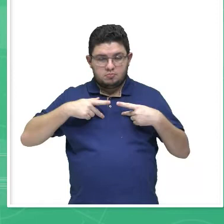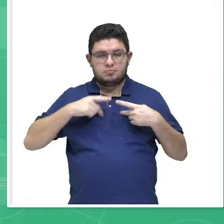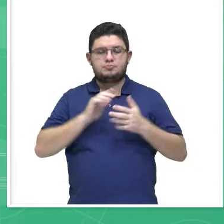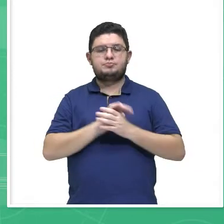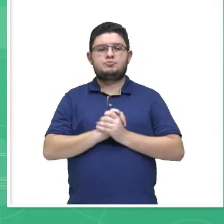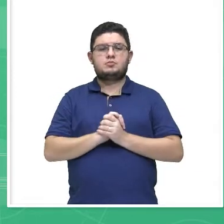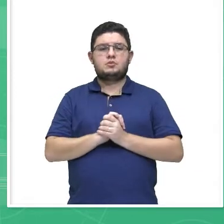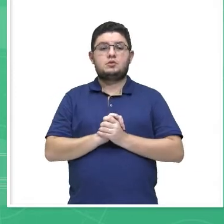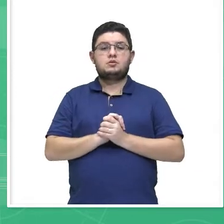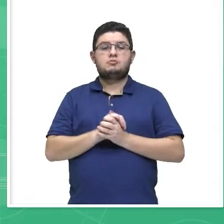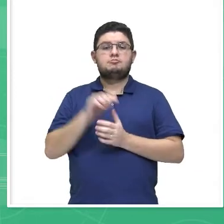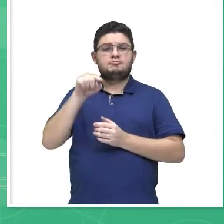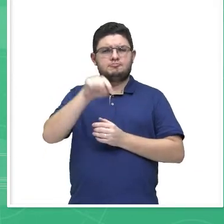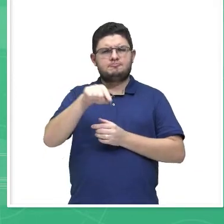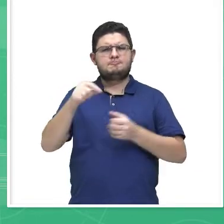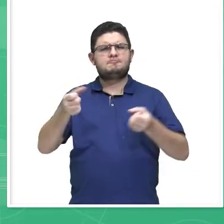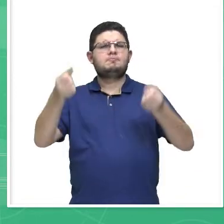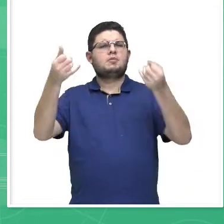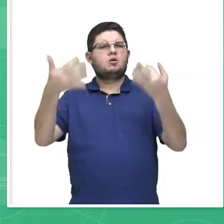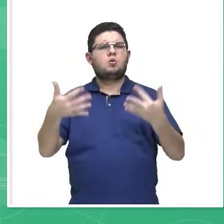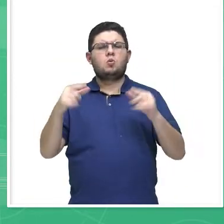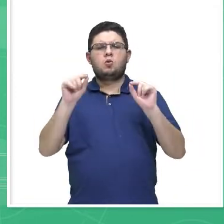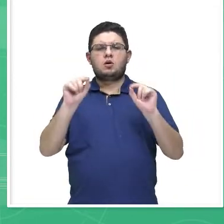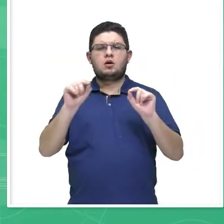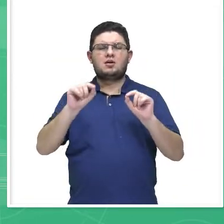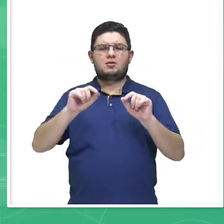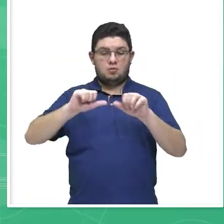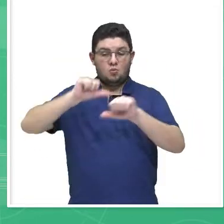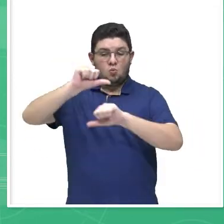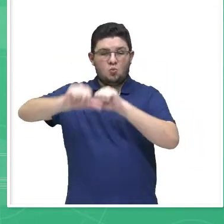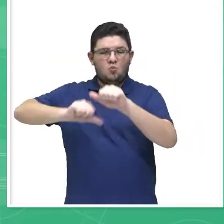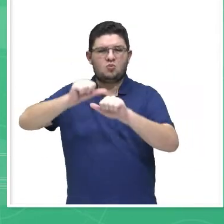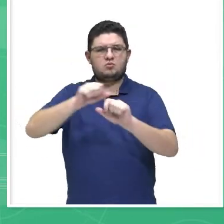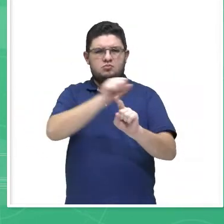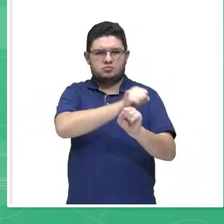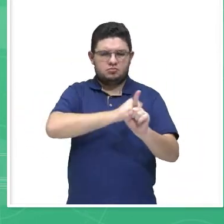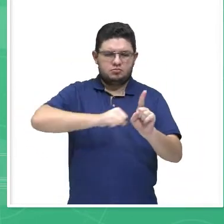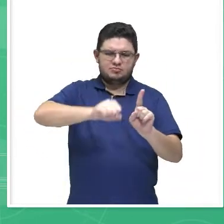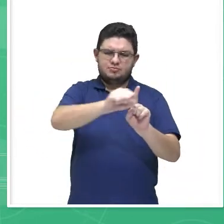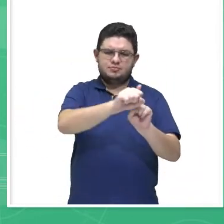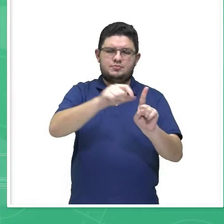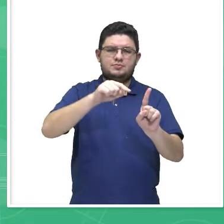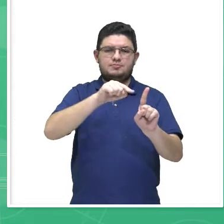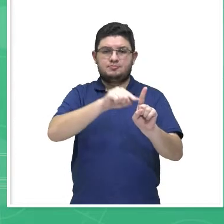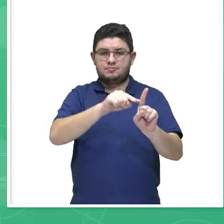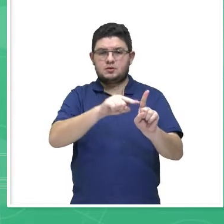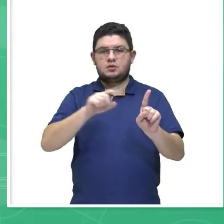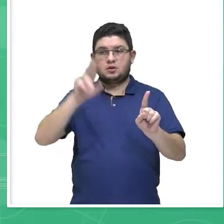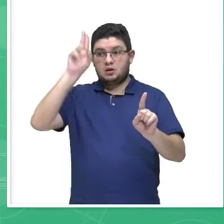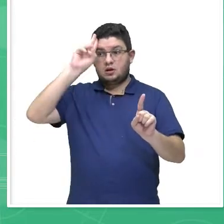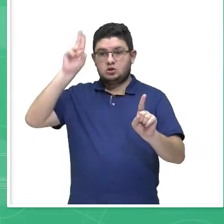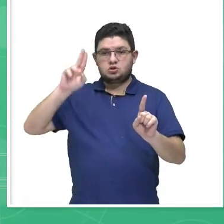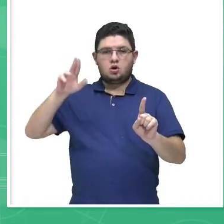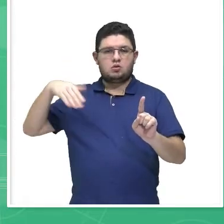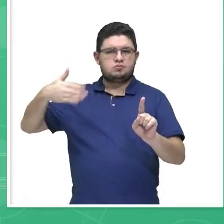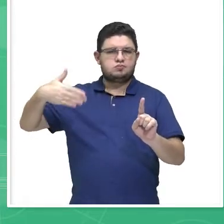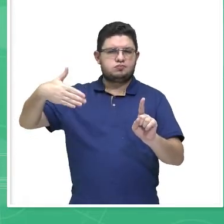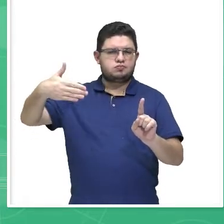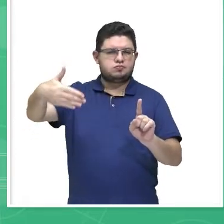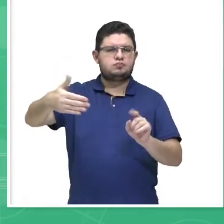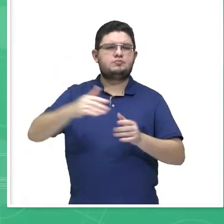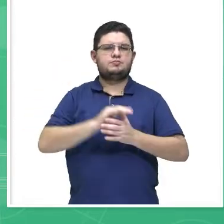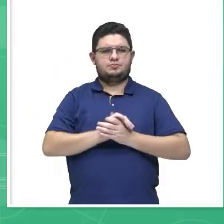trata das mudanças sociais que se passam no decorrer da história de uma